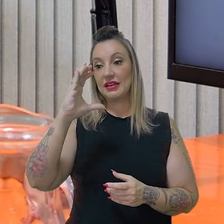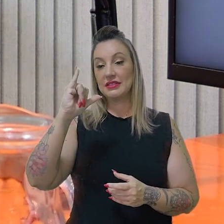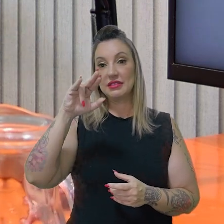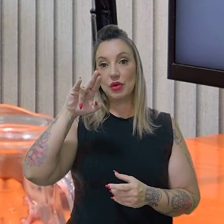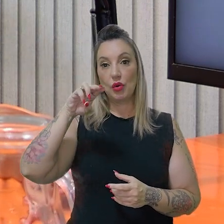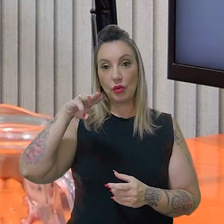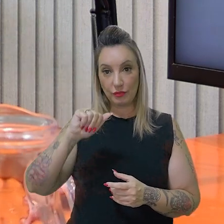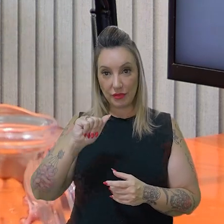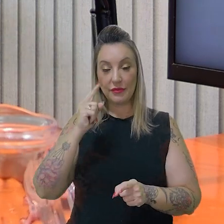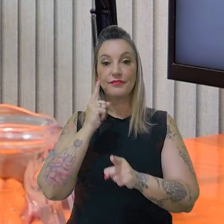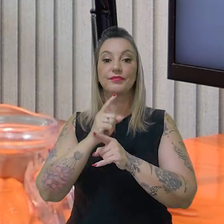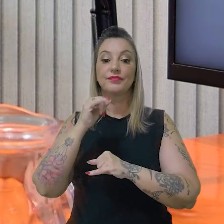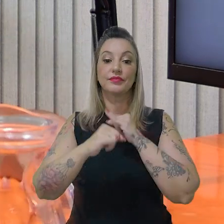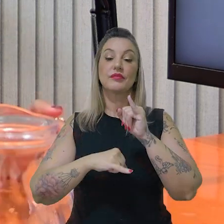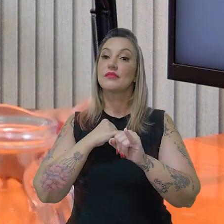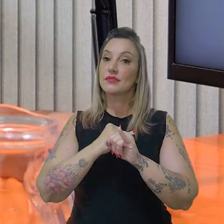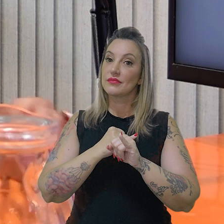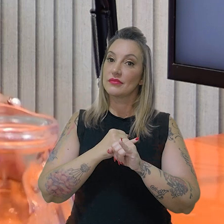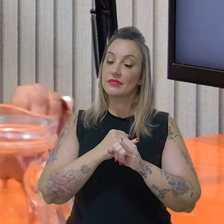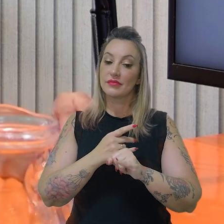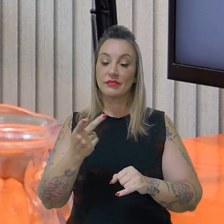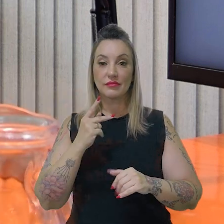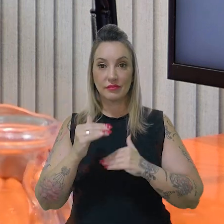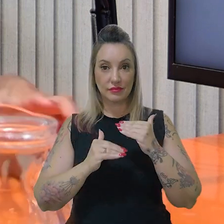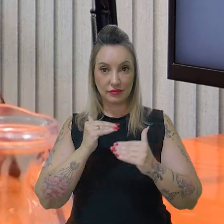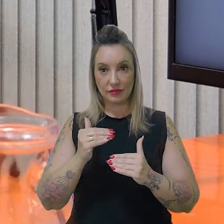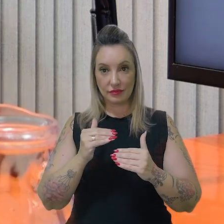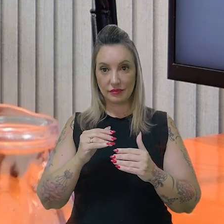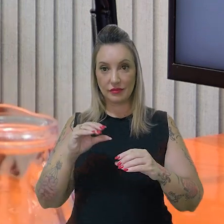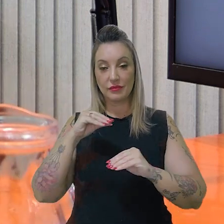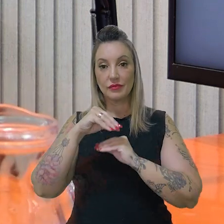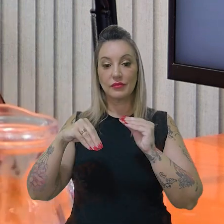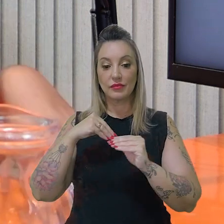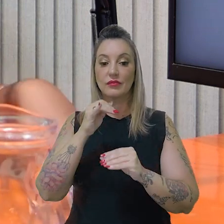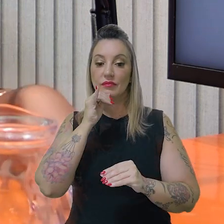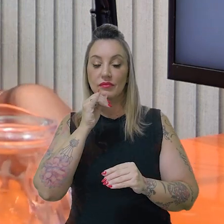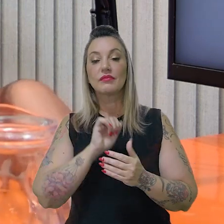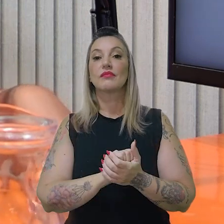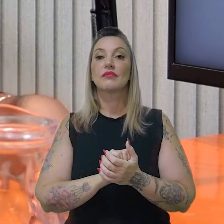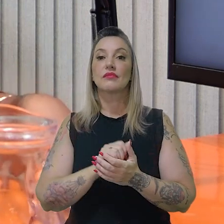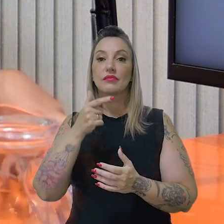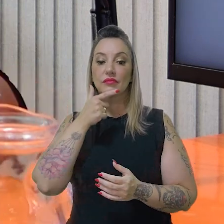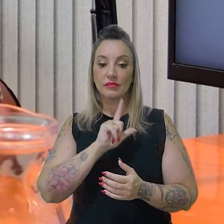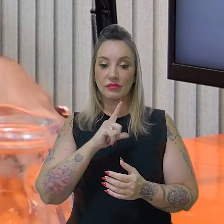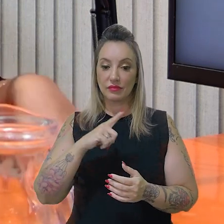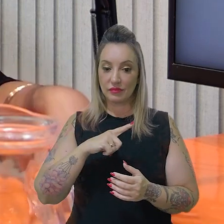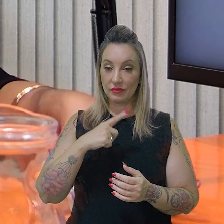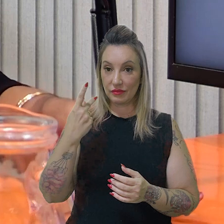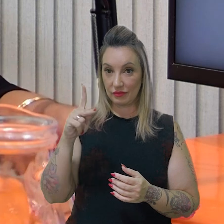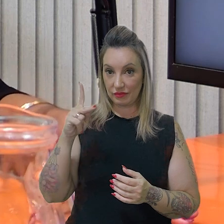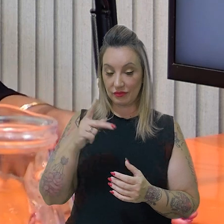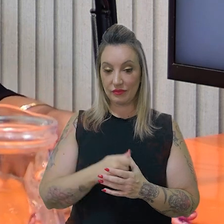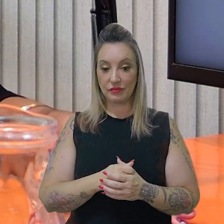também pela internet e aí nós estamos nesse processo híbrido que por exemplo elas eu consegui ter uma delas né já